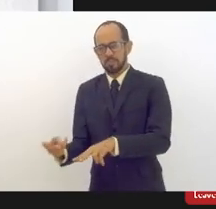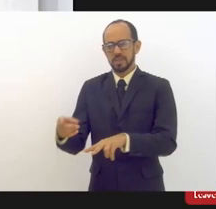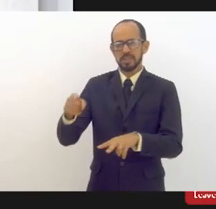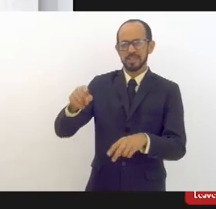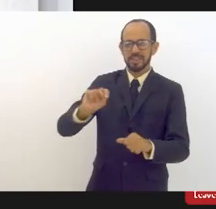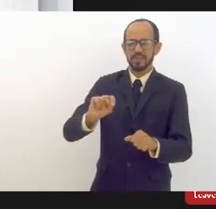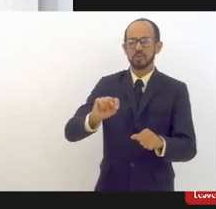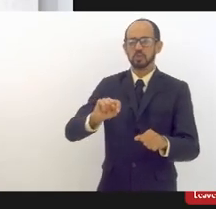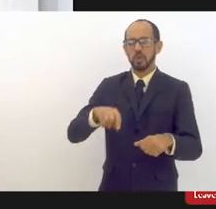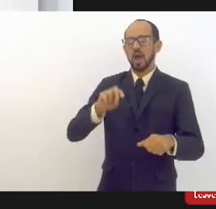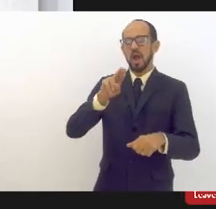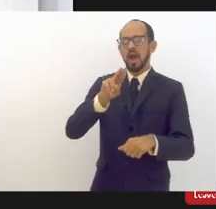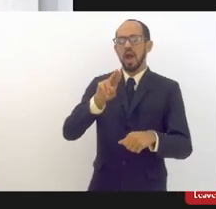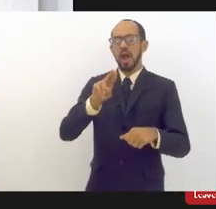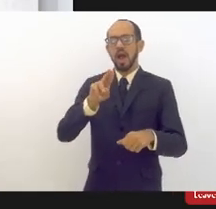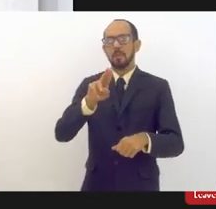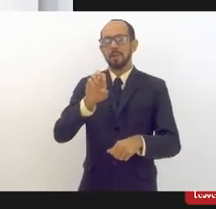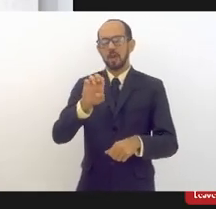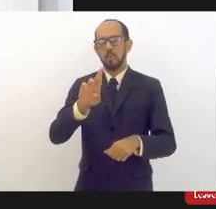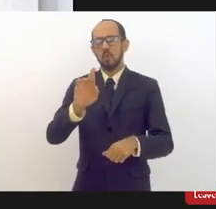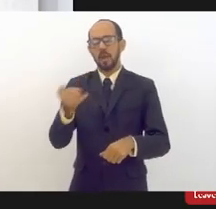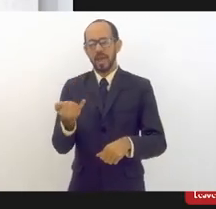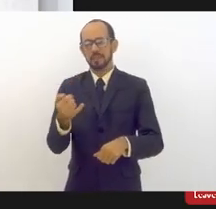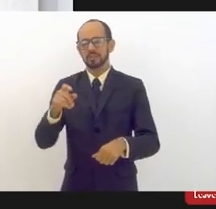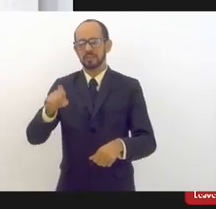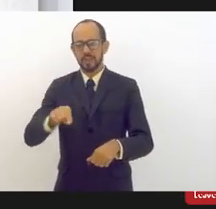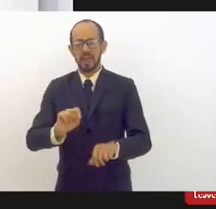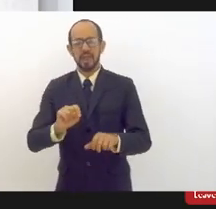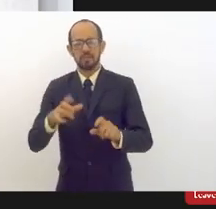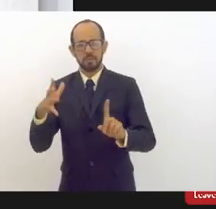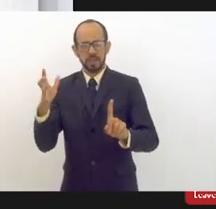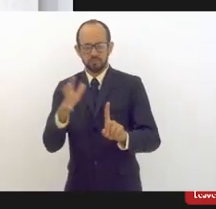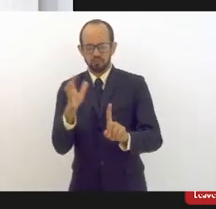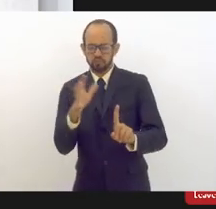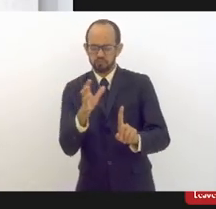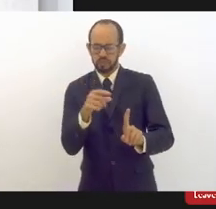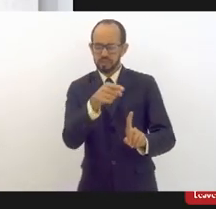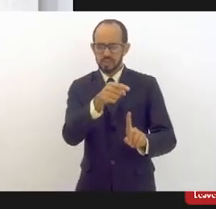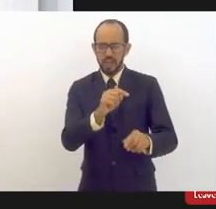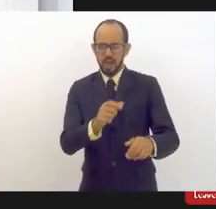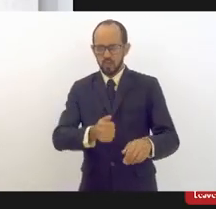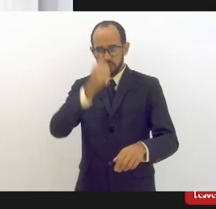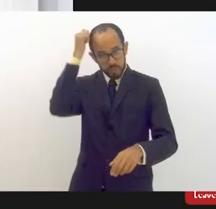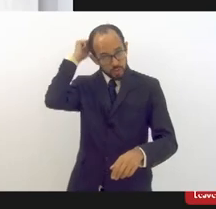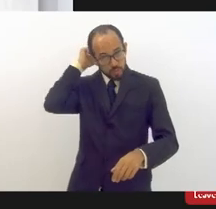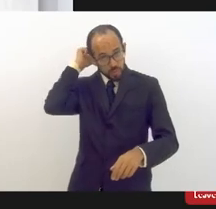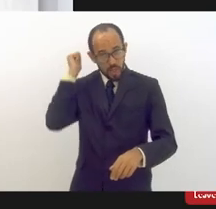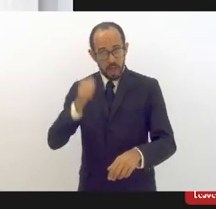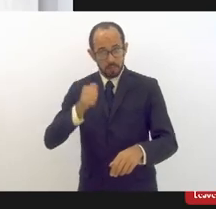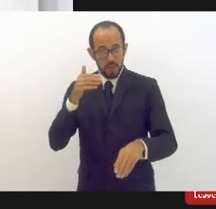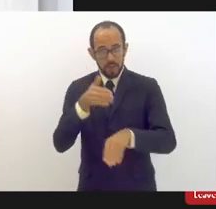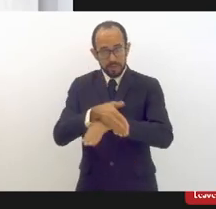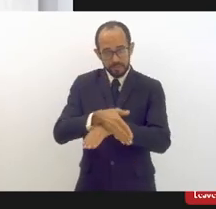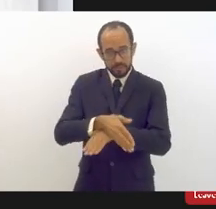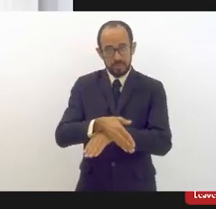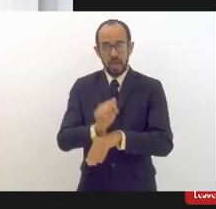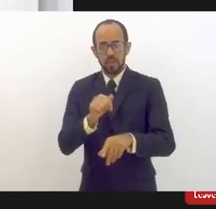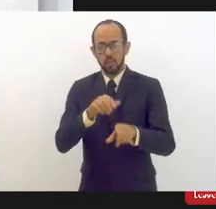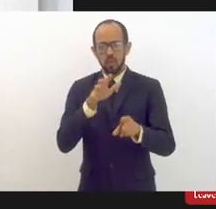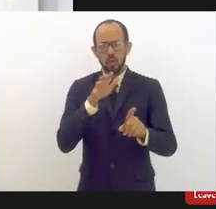pela UERJ, que faz toda a sensibilização dos alunos para o acesso ao vestibular, incluindo a orientação do